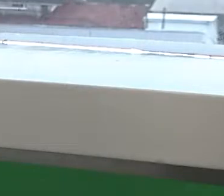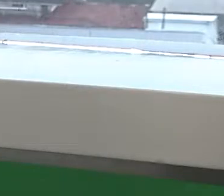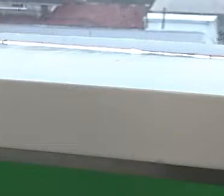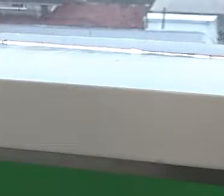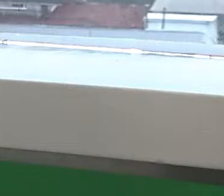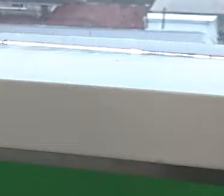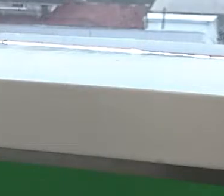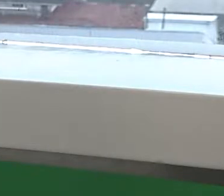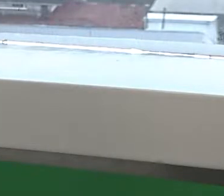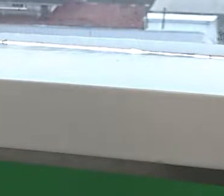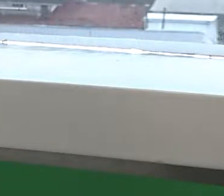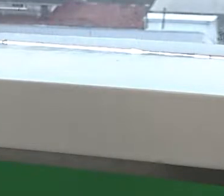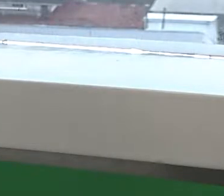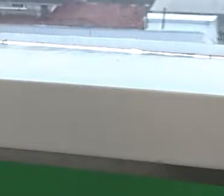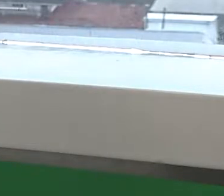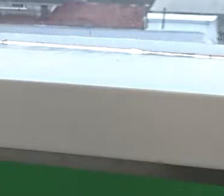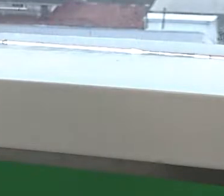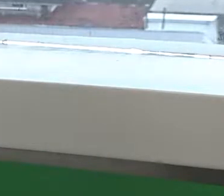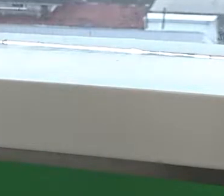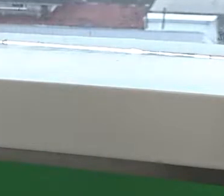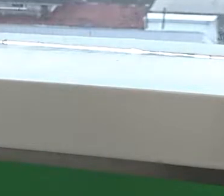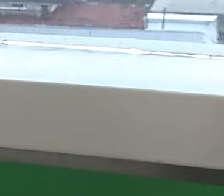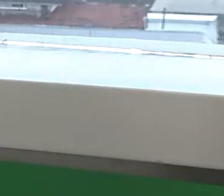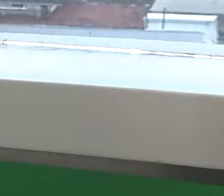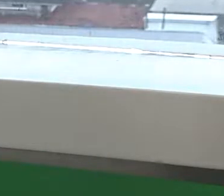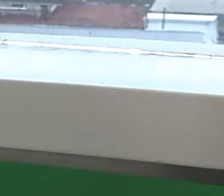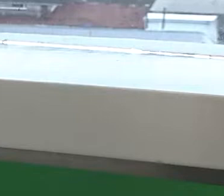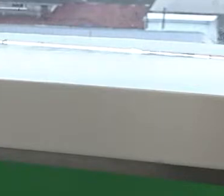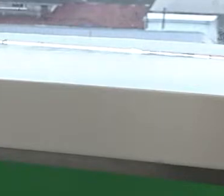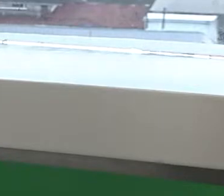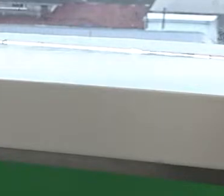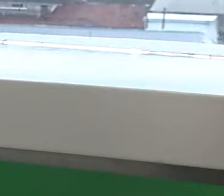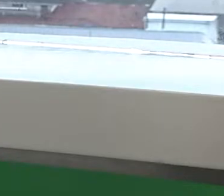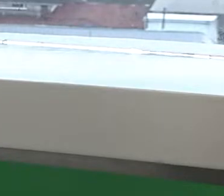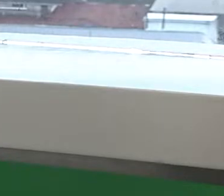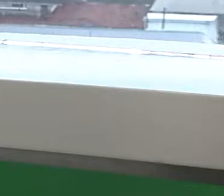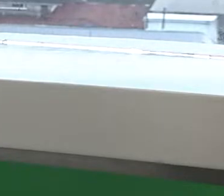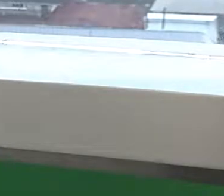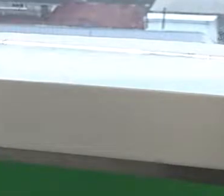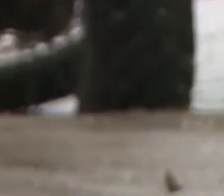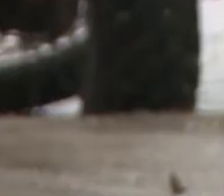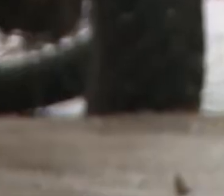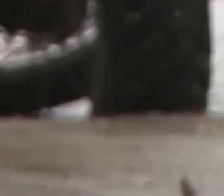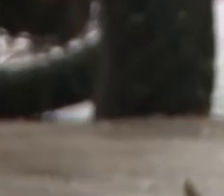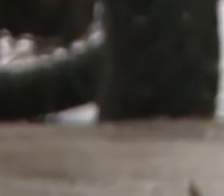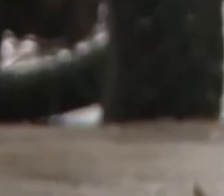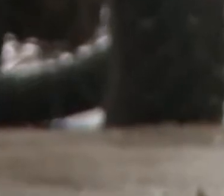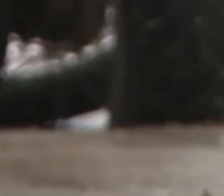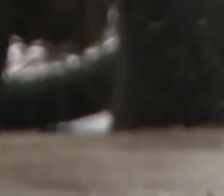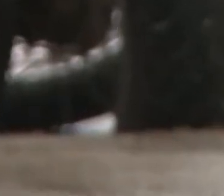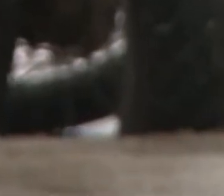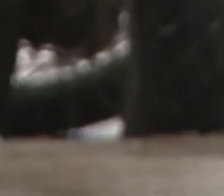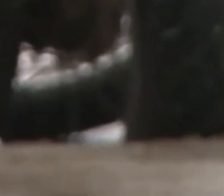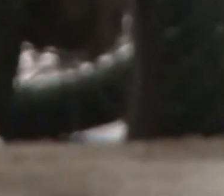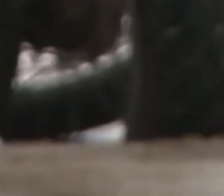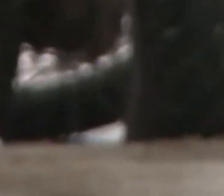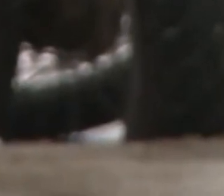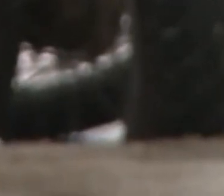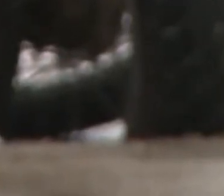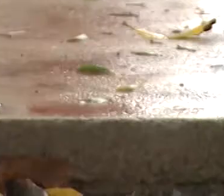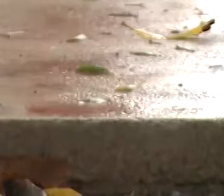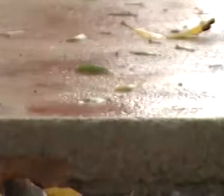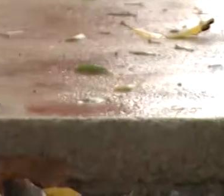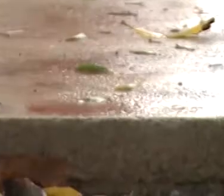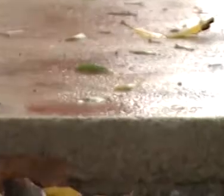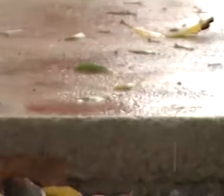Governo do Estado lança projeto de universalização da regularização fundiária. Corpo de Bombeiros e CAGES dão início à